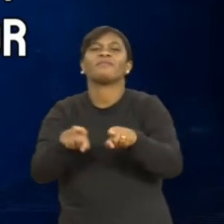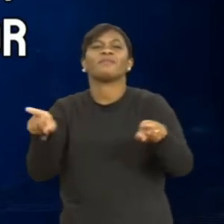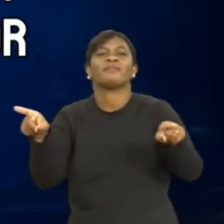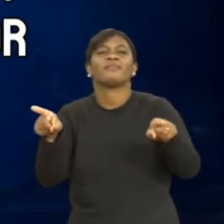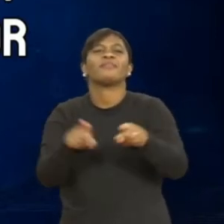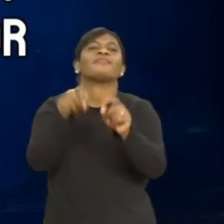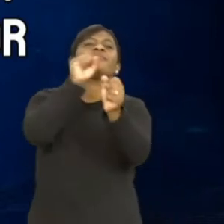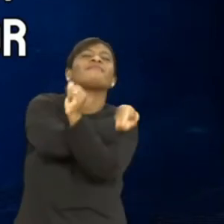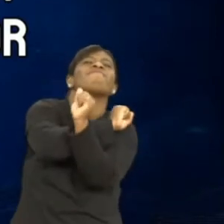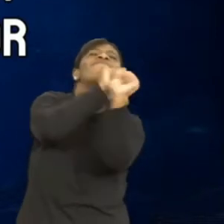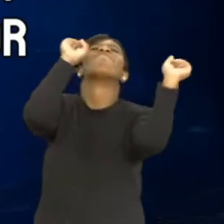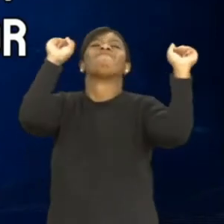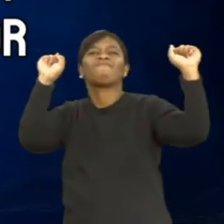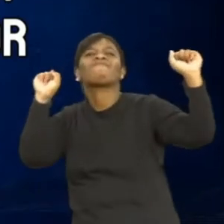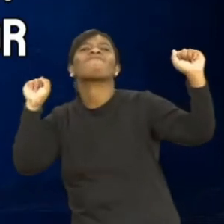o nosso rei e